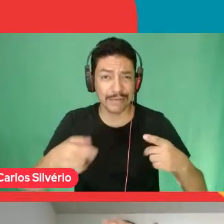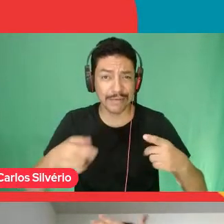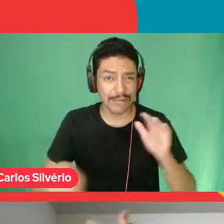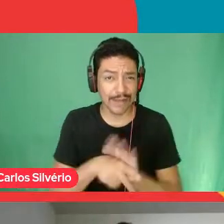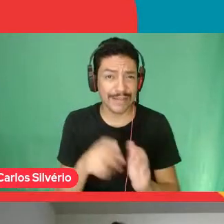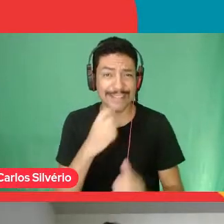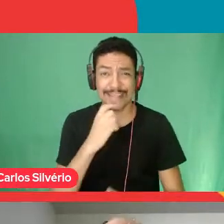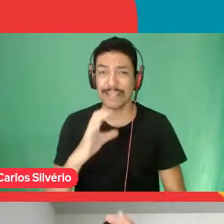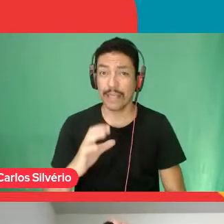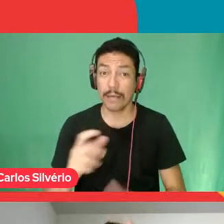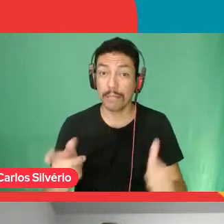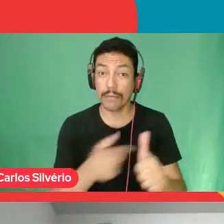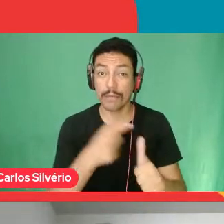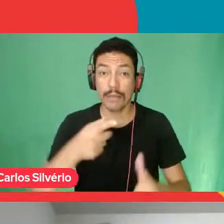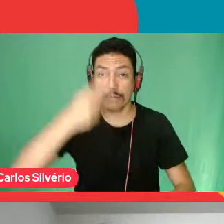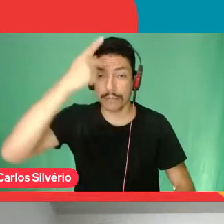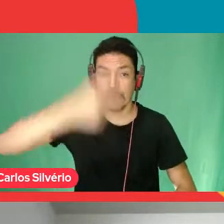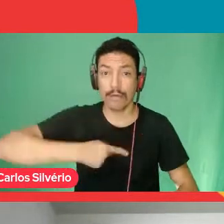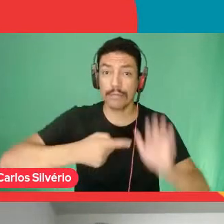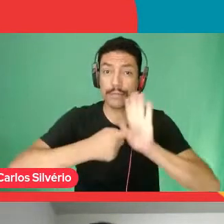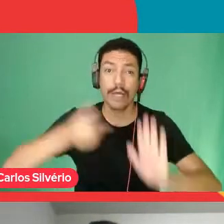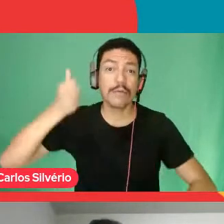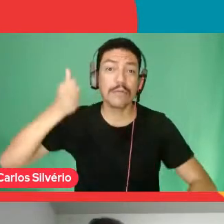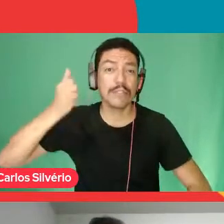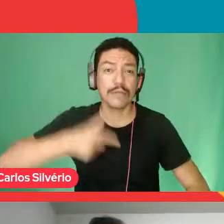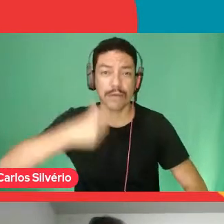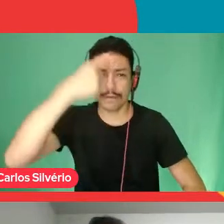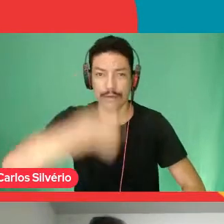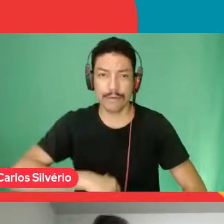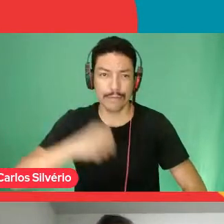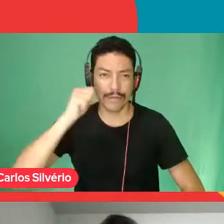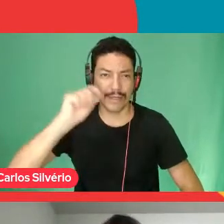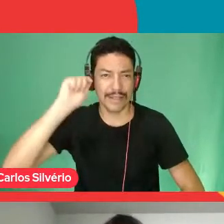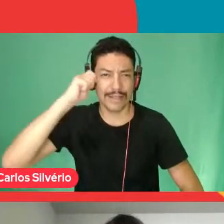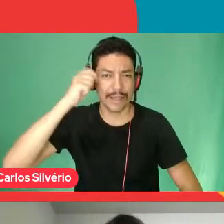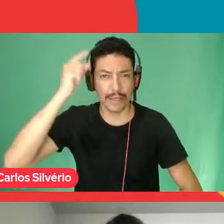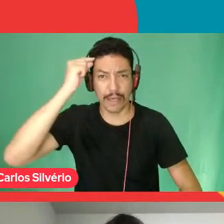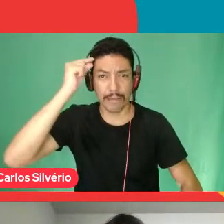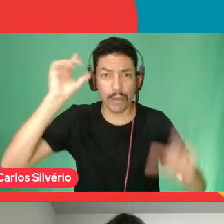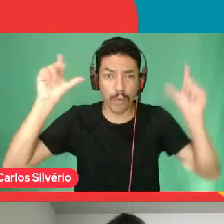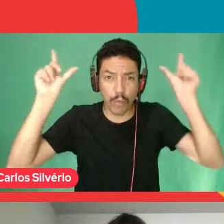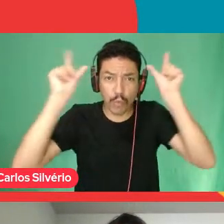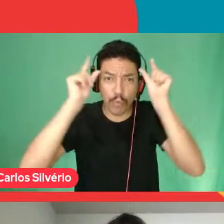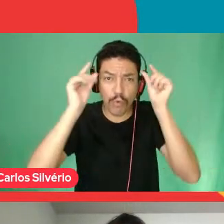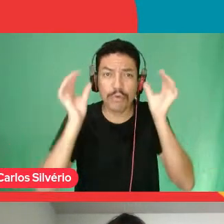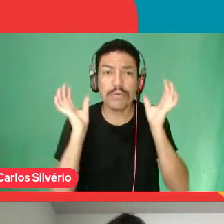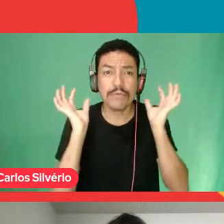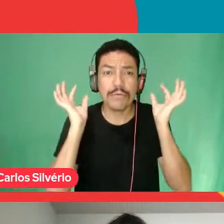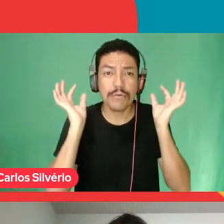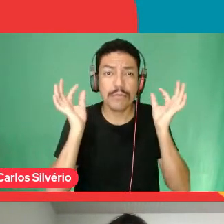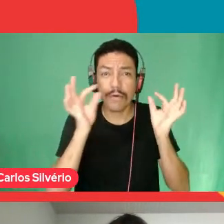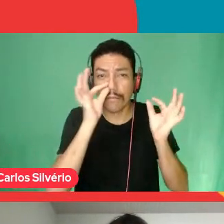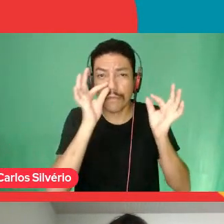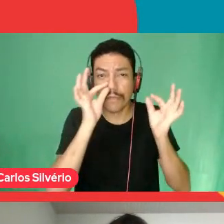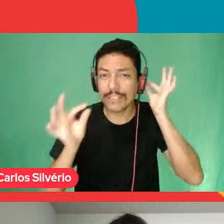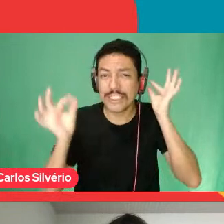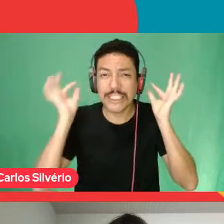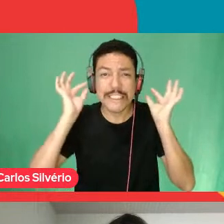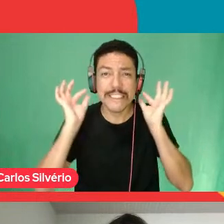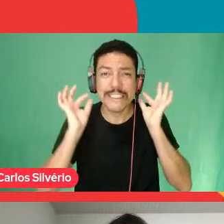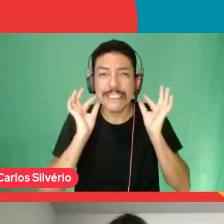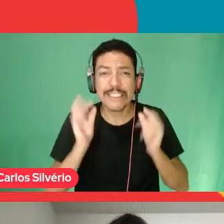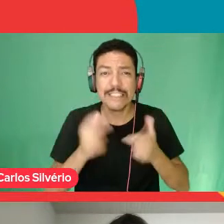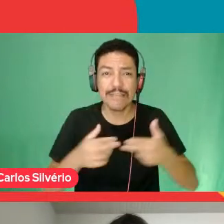Primeiramente, né, fazer minha autodescrição, sou uma mulher negra, cabelo curto, piercings no rosto, estou de